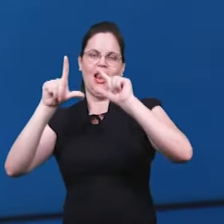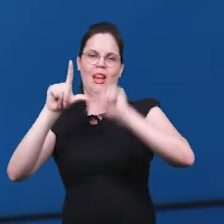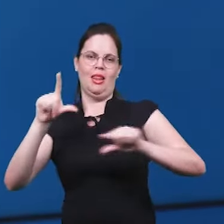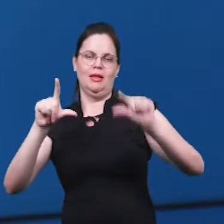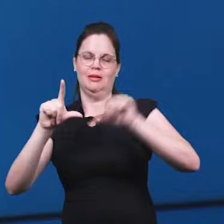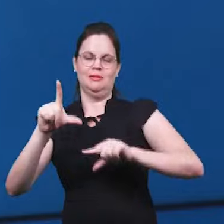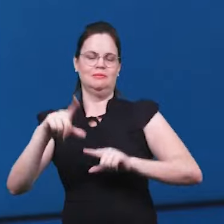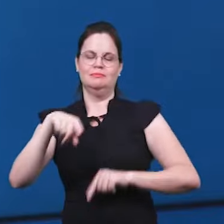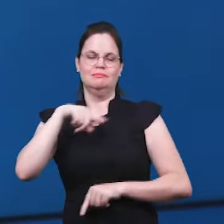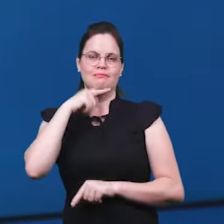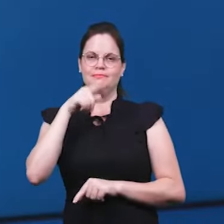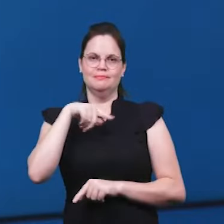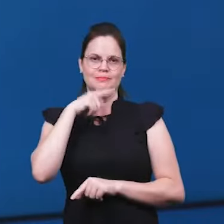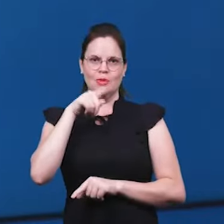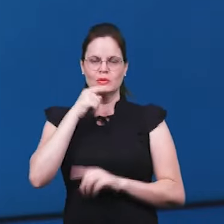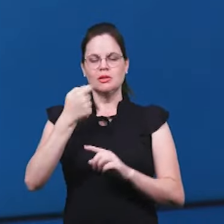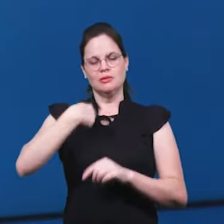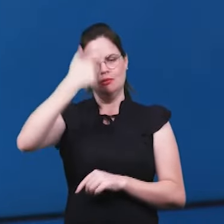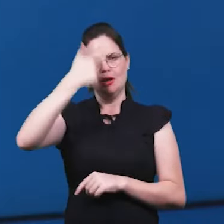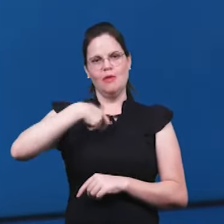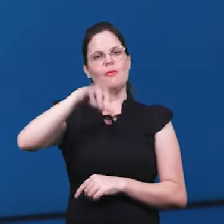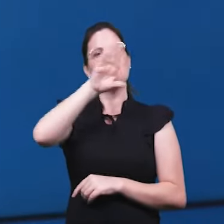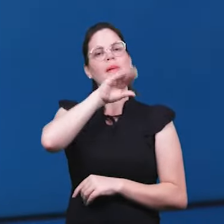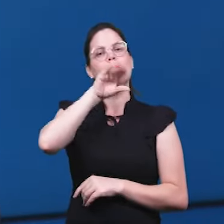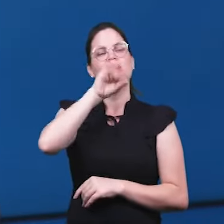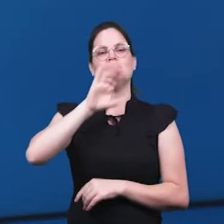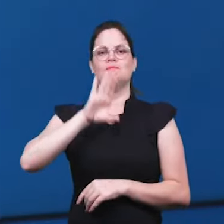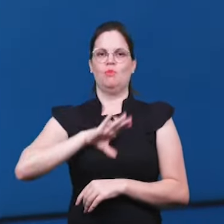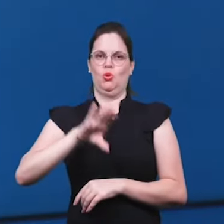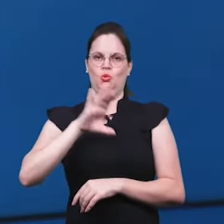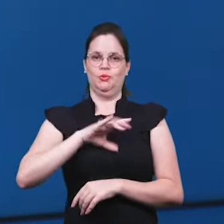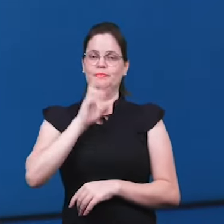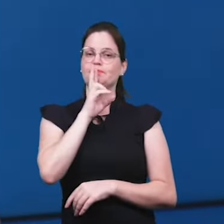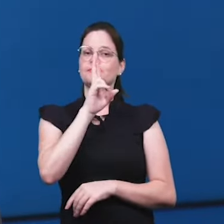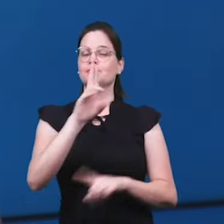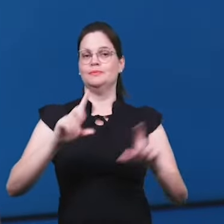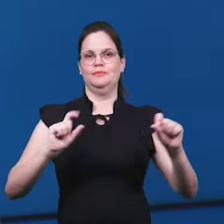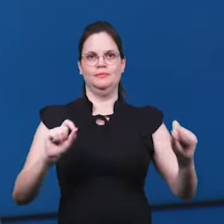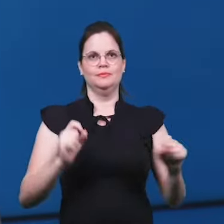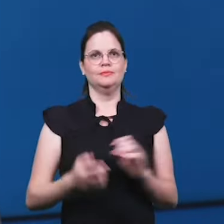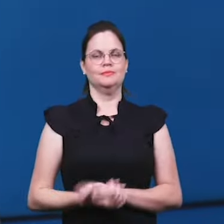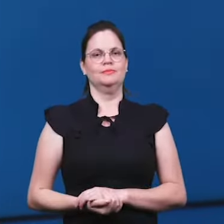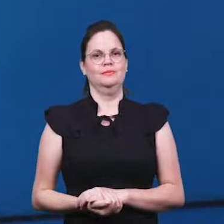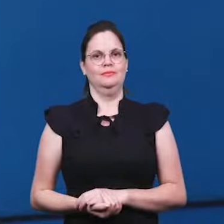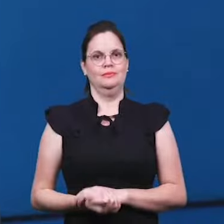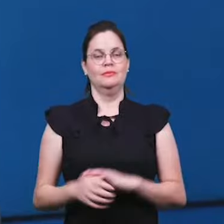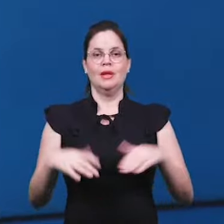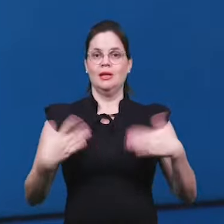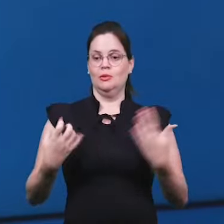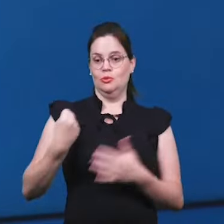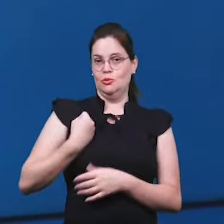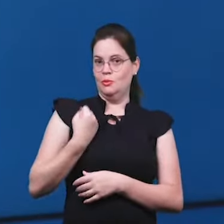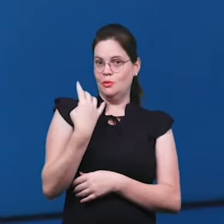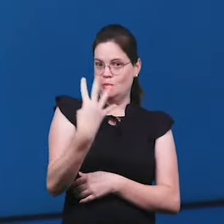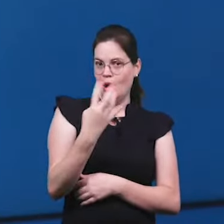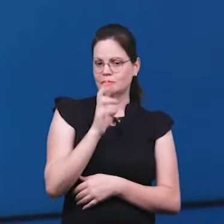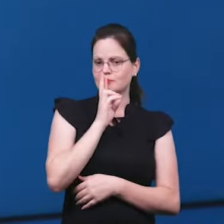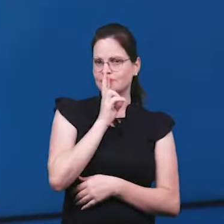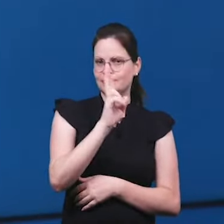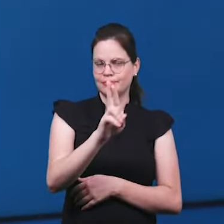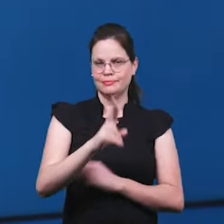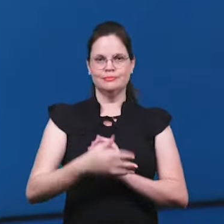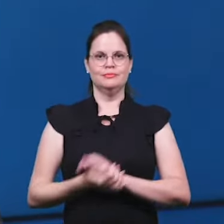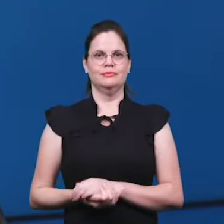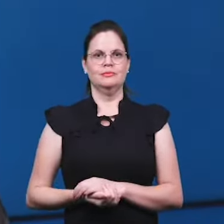né, no aparelho que está usando. Então a resposta da Ana Clara foi a seguinte, ela disse assim, respondendo à pergunta